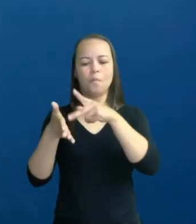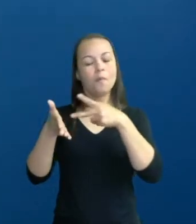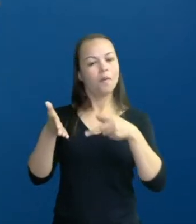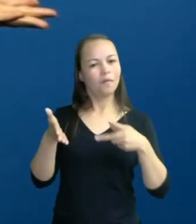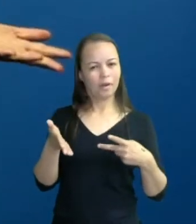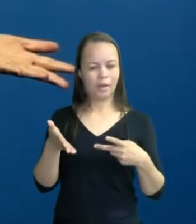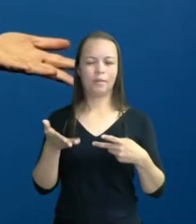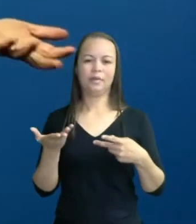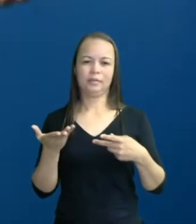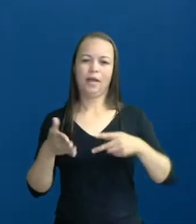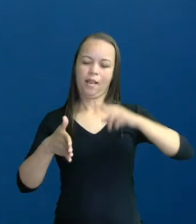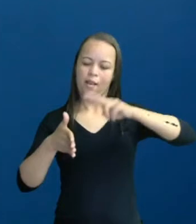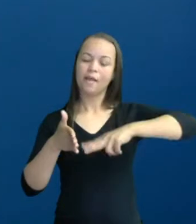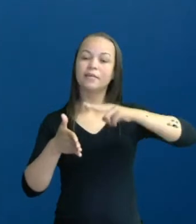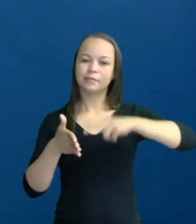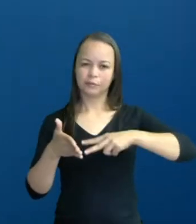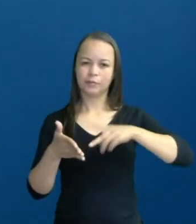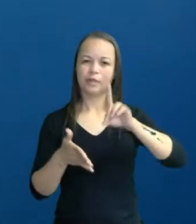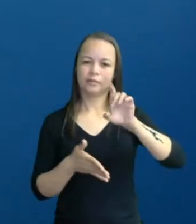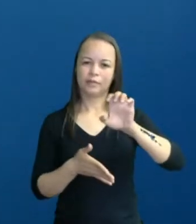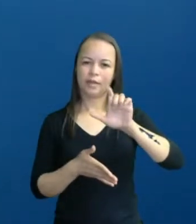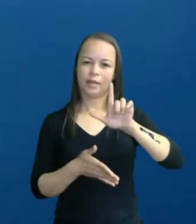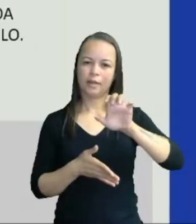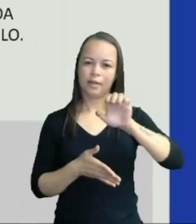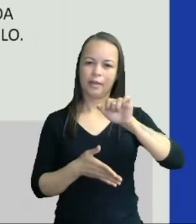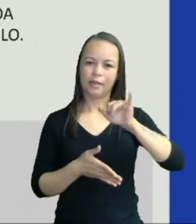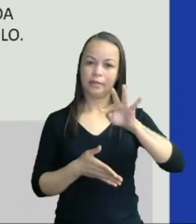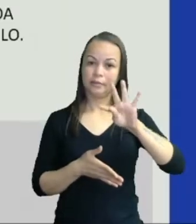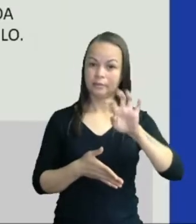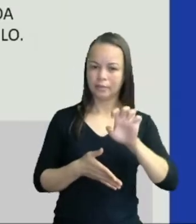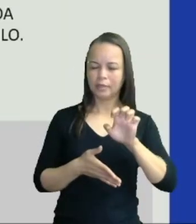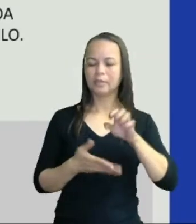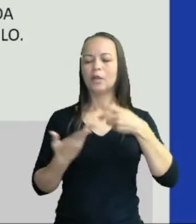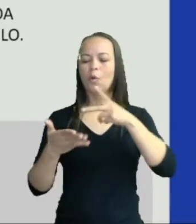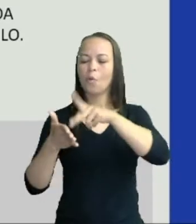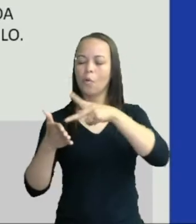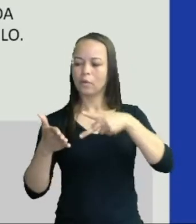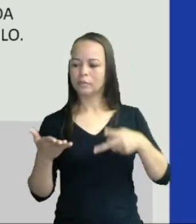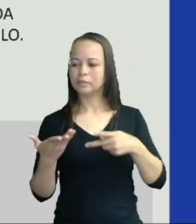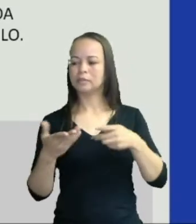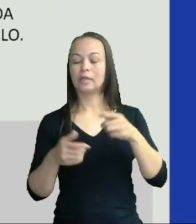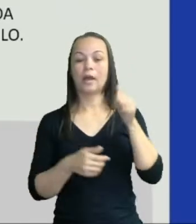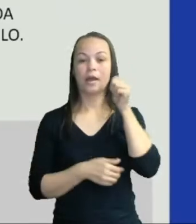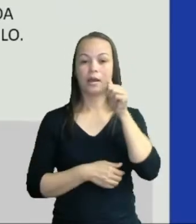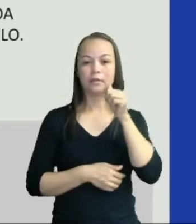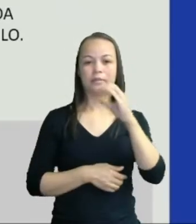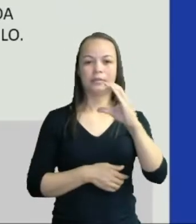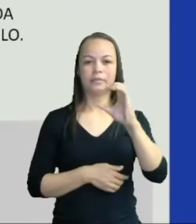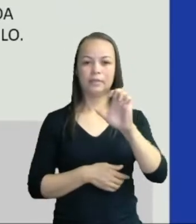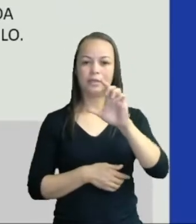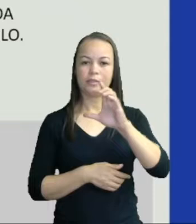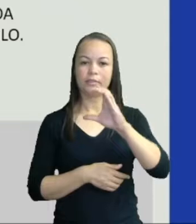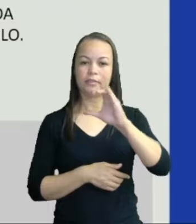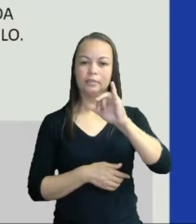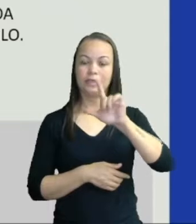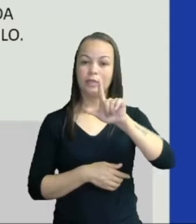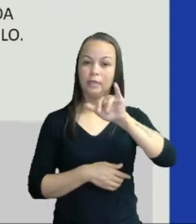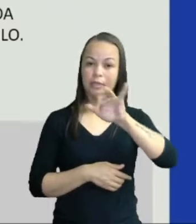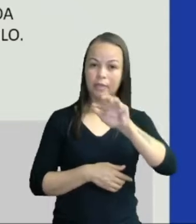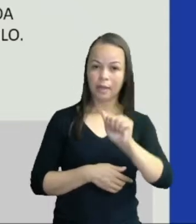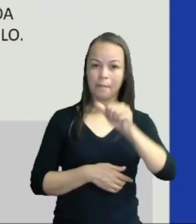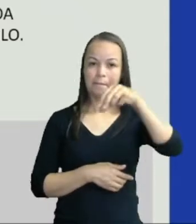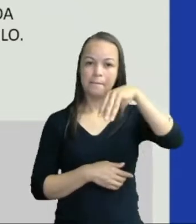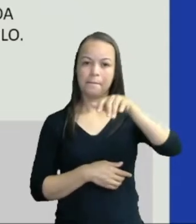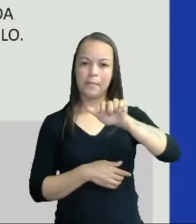nossa leitura de leite. E aí tia Raquel traz o poema de Cecília Meirelles, tá certo? Ou isto